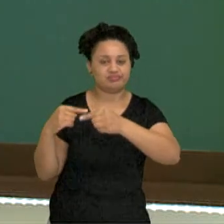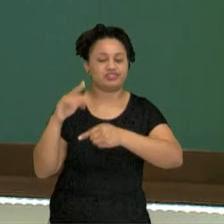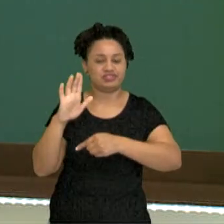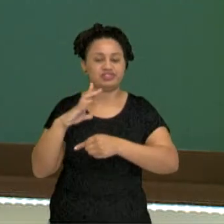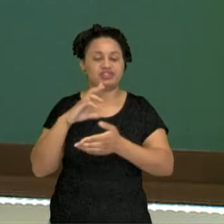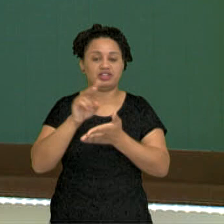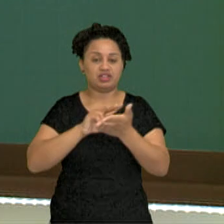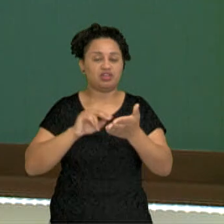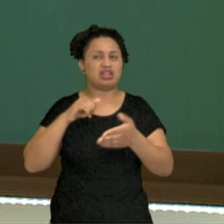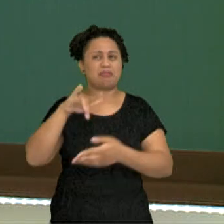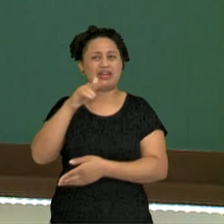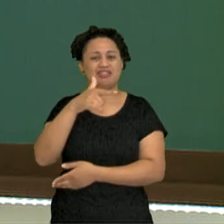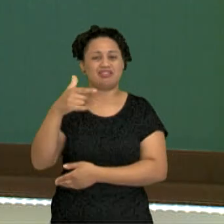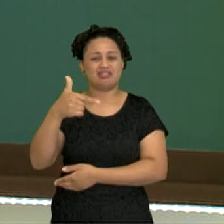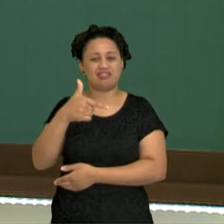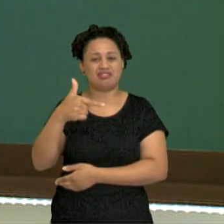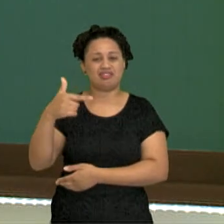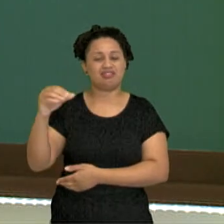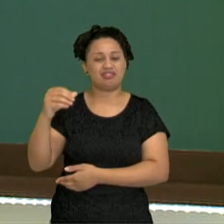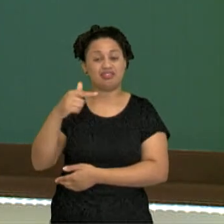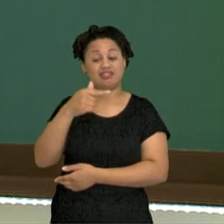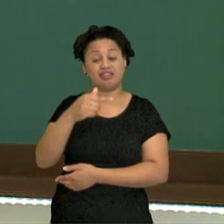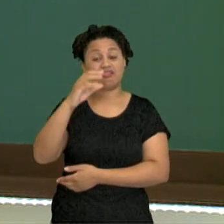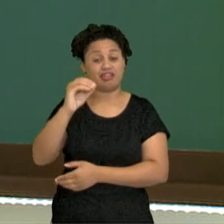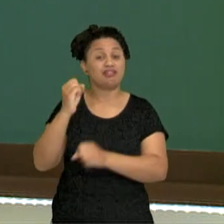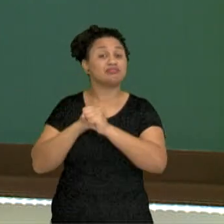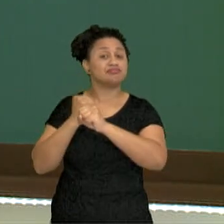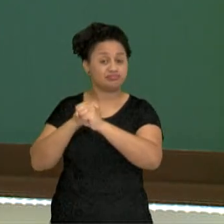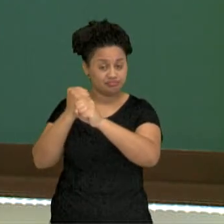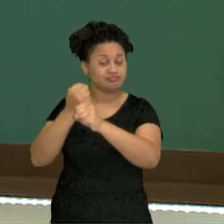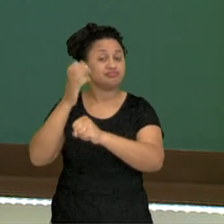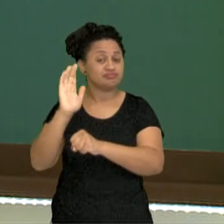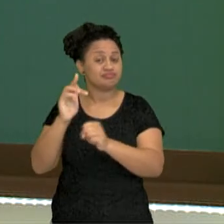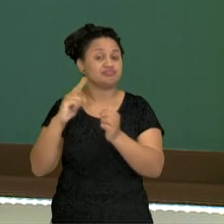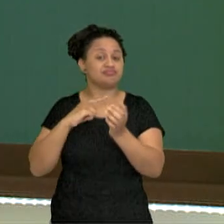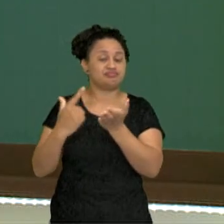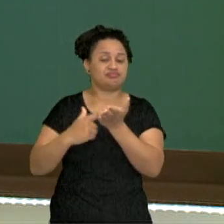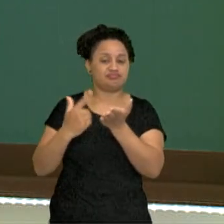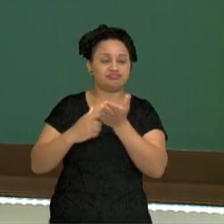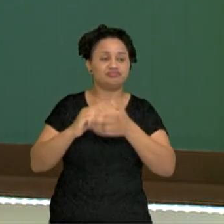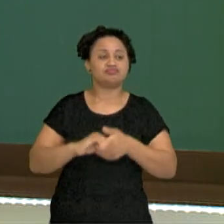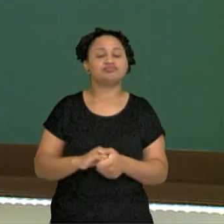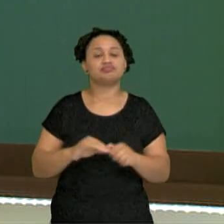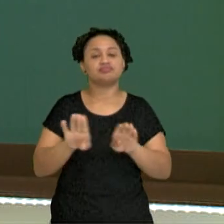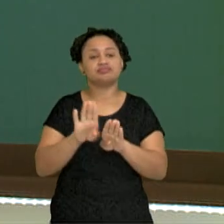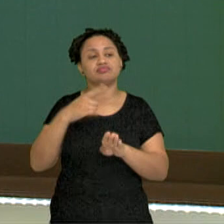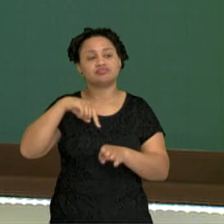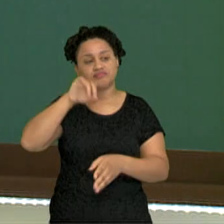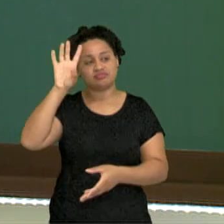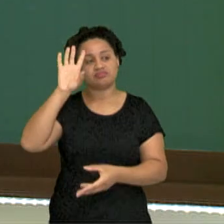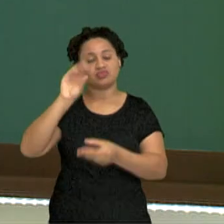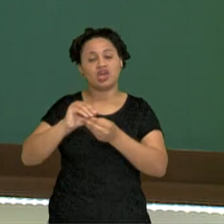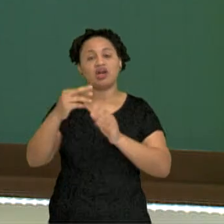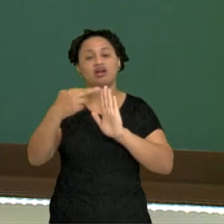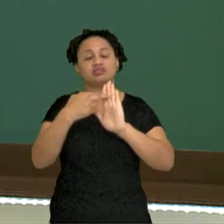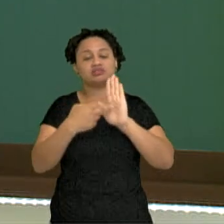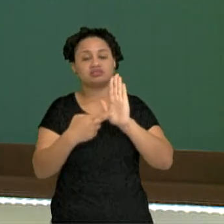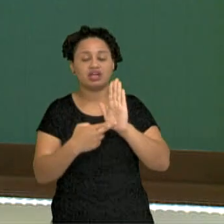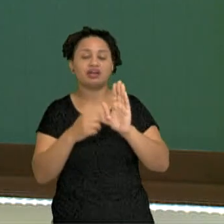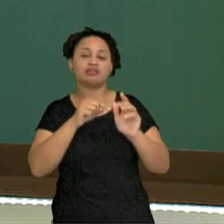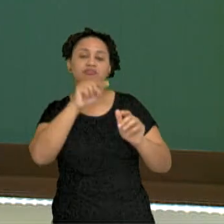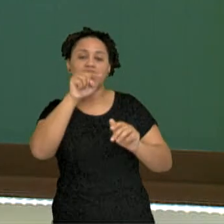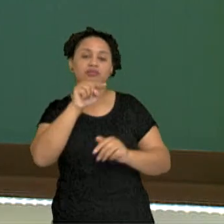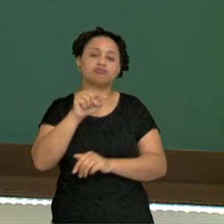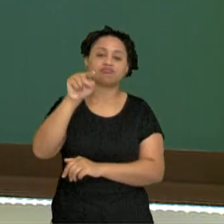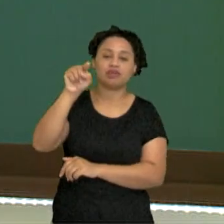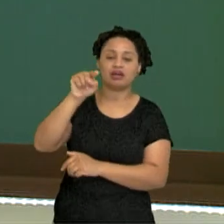mais de 70 anos. Também compreendemos o uso, né, das regrinhas de acentuação.